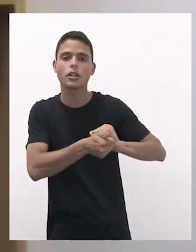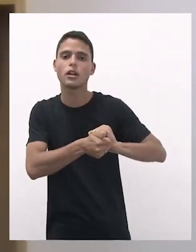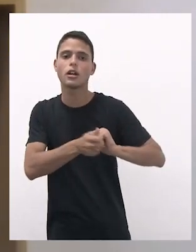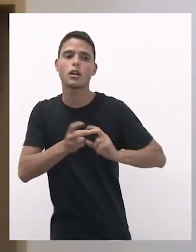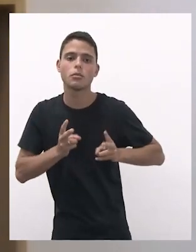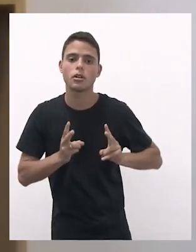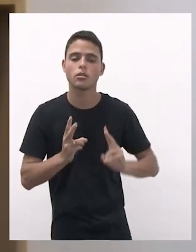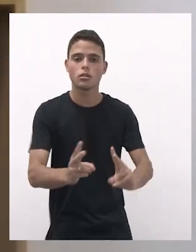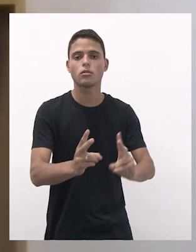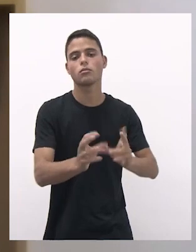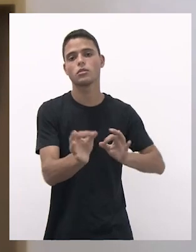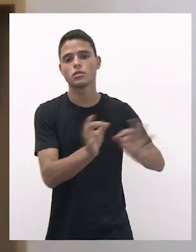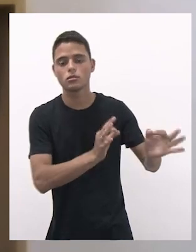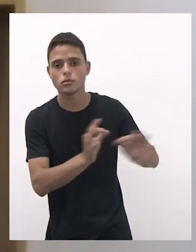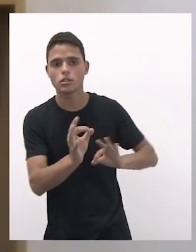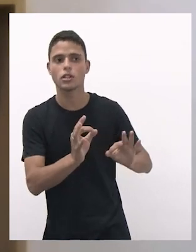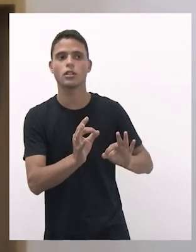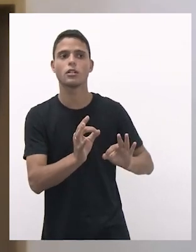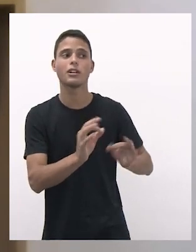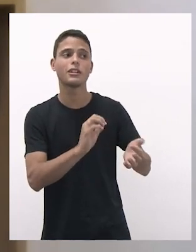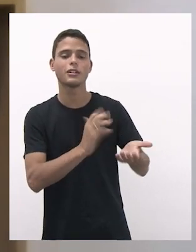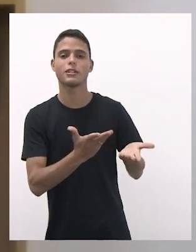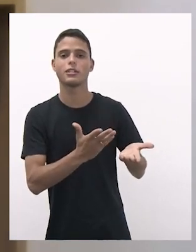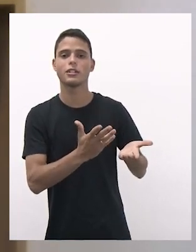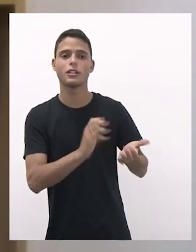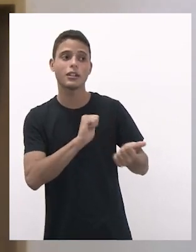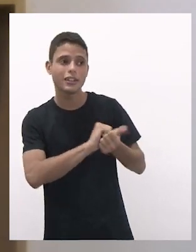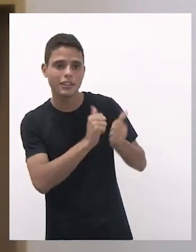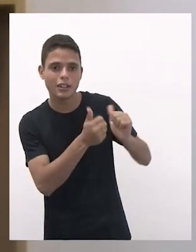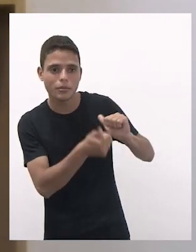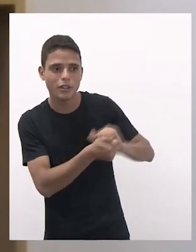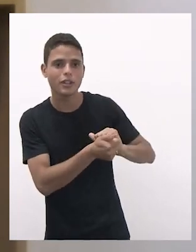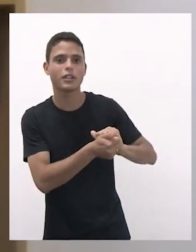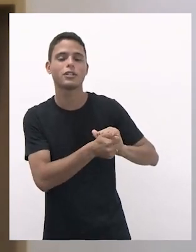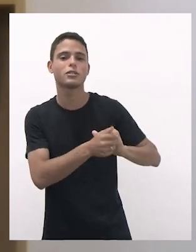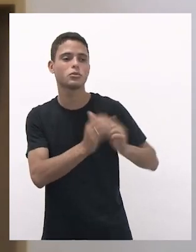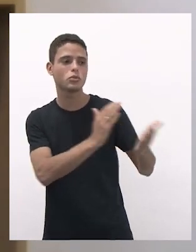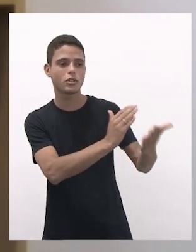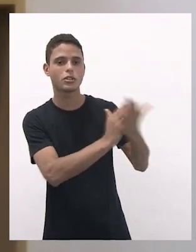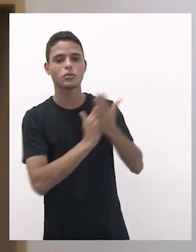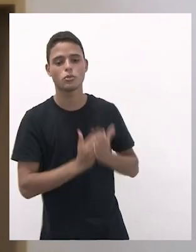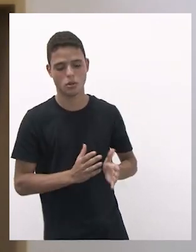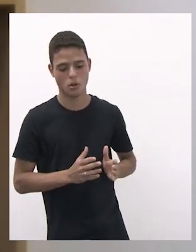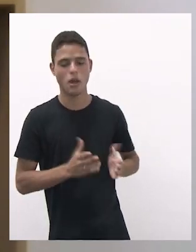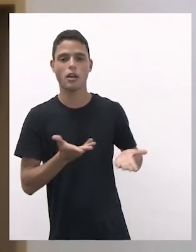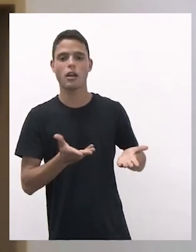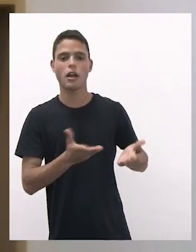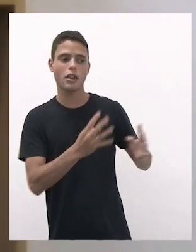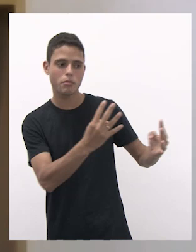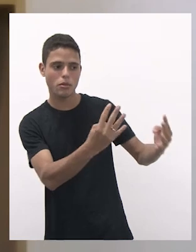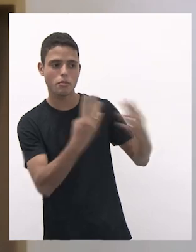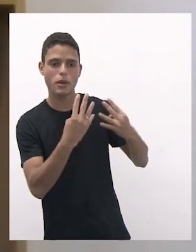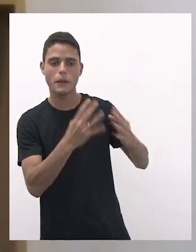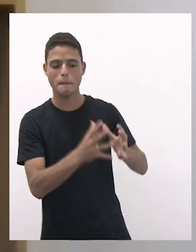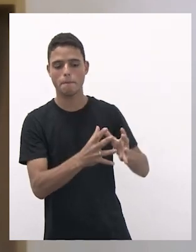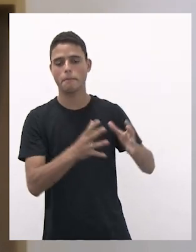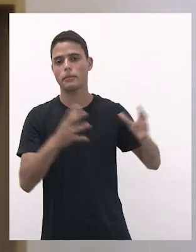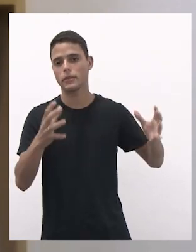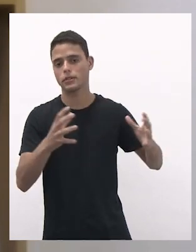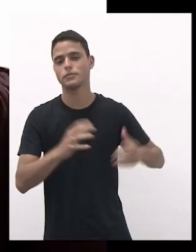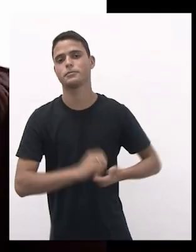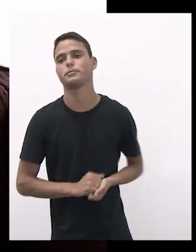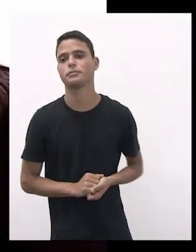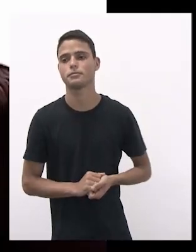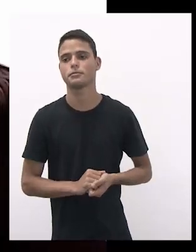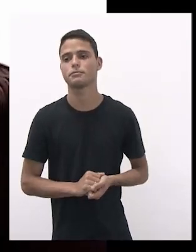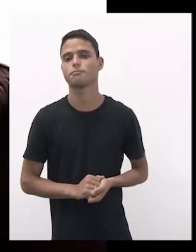projeto, e essas alternativas nos levaram a ampliar o nosso público, né? Que hoje não se restringe só a São Paulo.